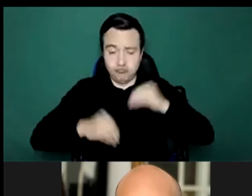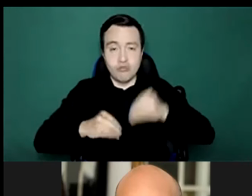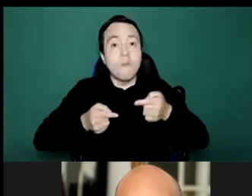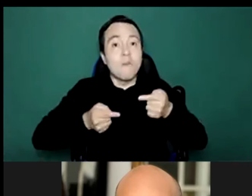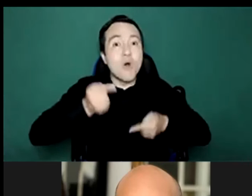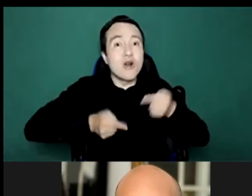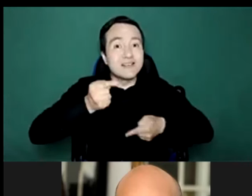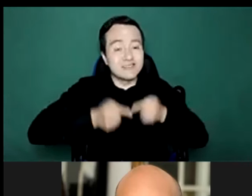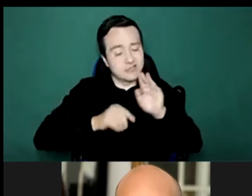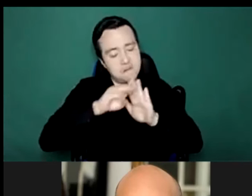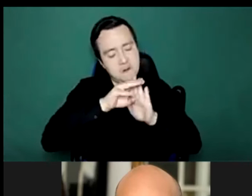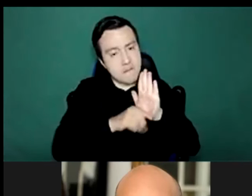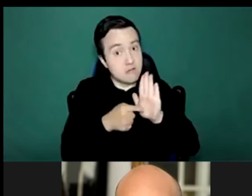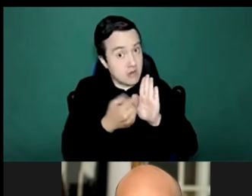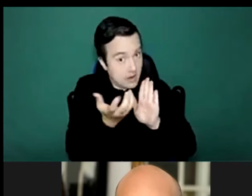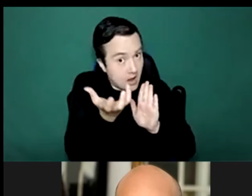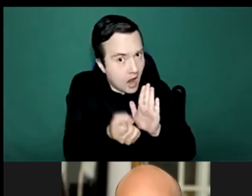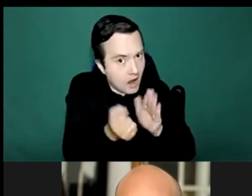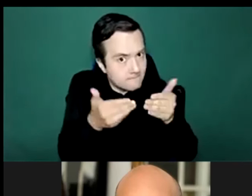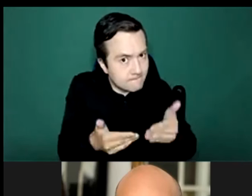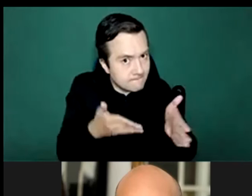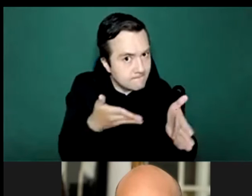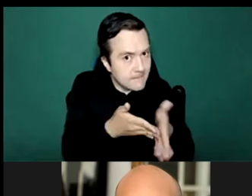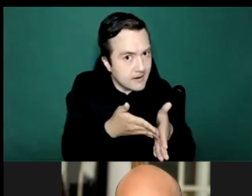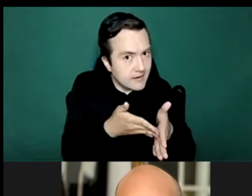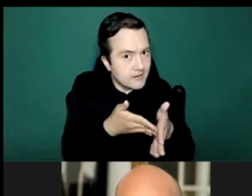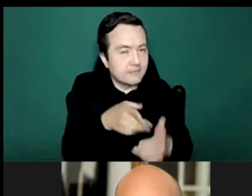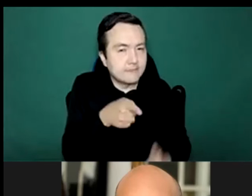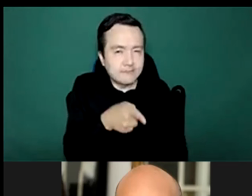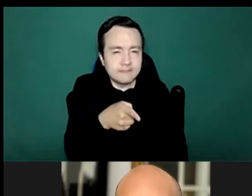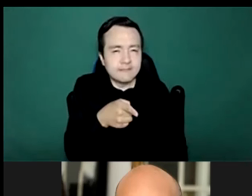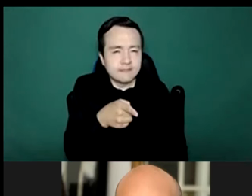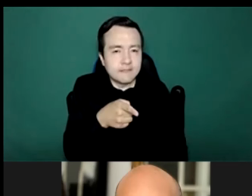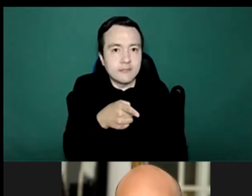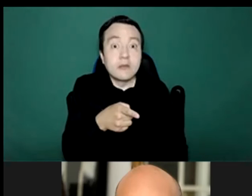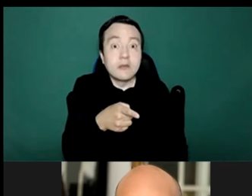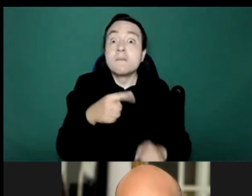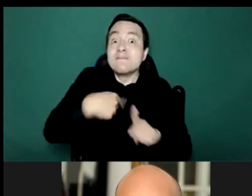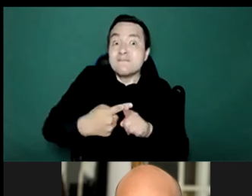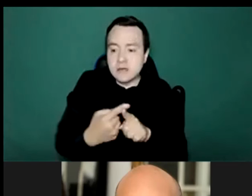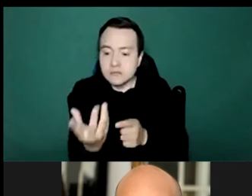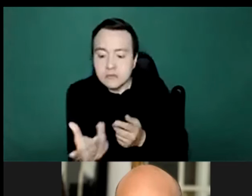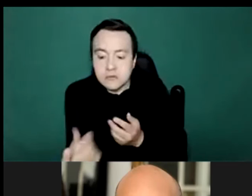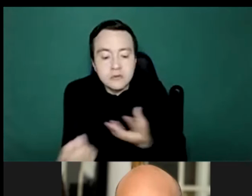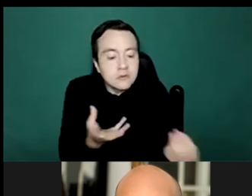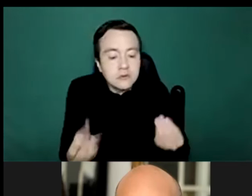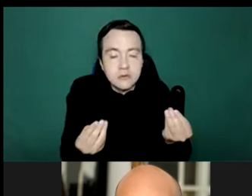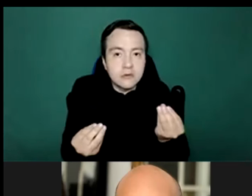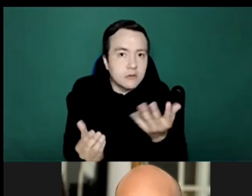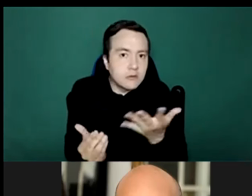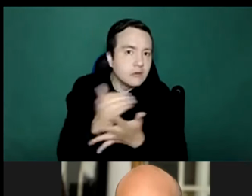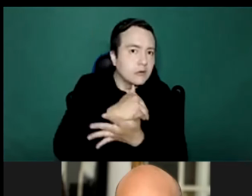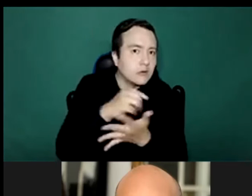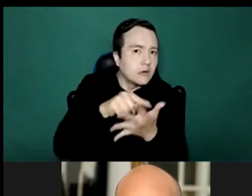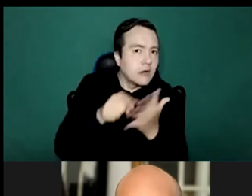setoriais como intersetoriais. É fundamental contar com esse tipo de evidências e